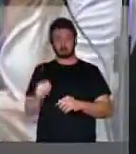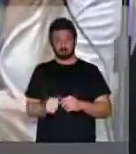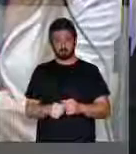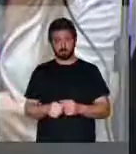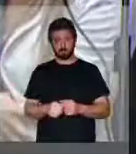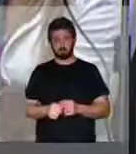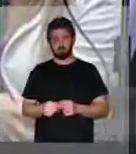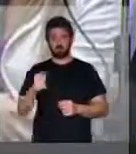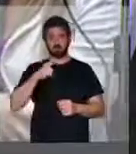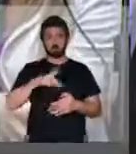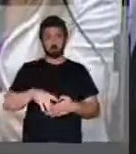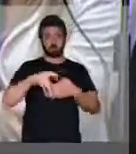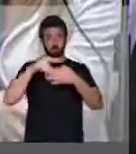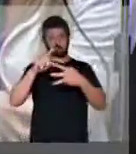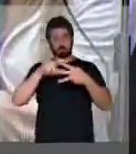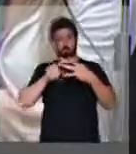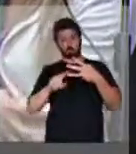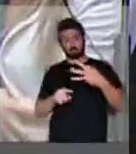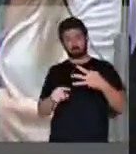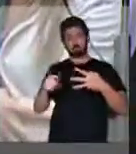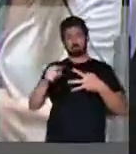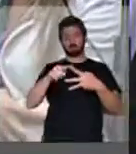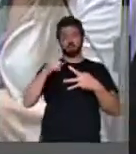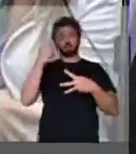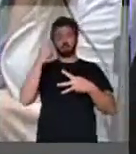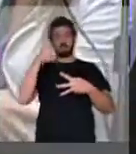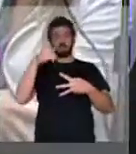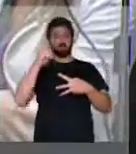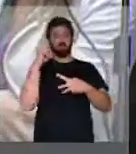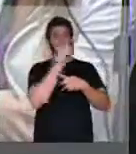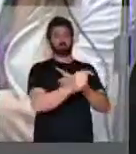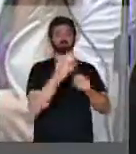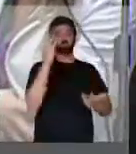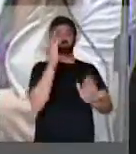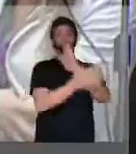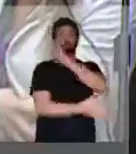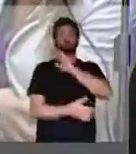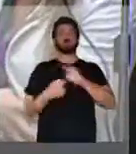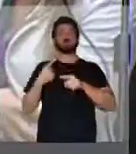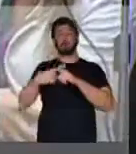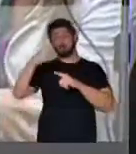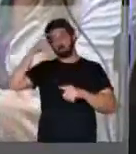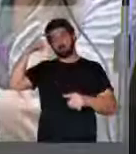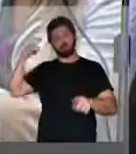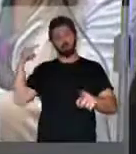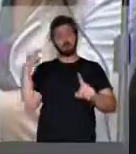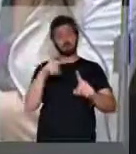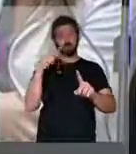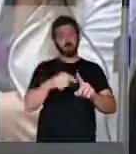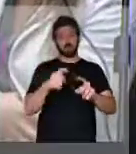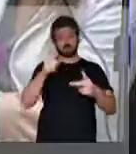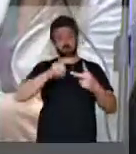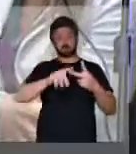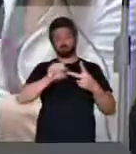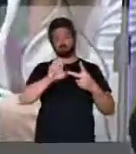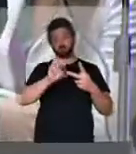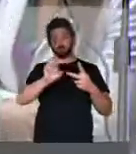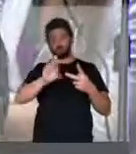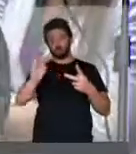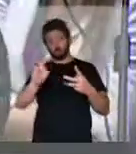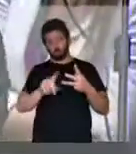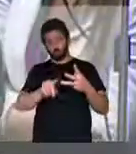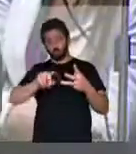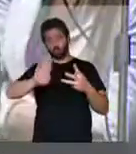A Ana, que fugiu esta semana ameaçada de morte. Na sua casa, violência. A Socorro, João Bosco,